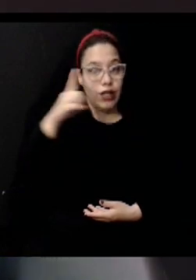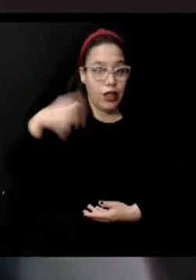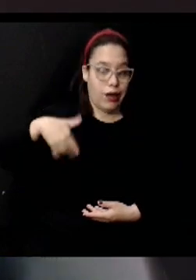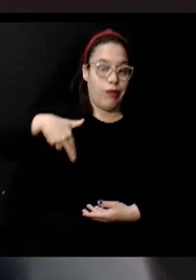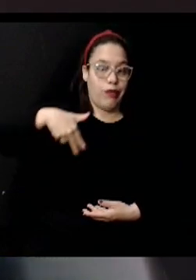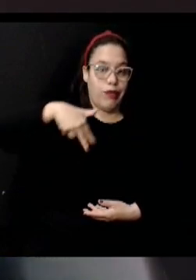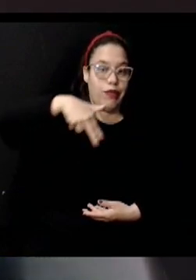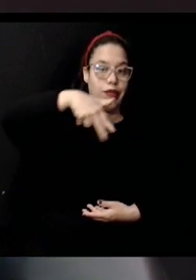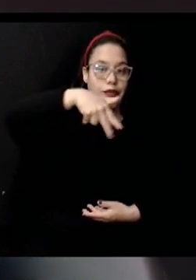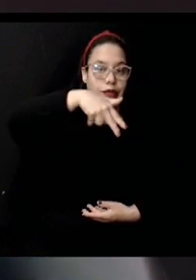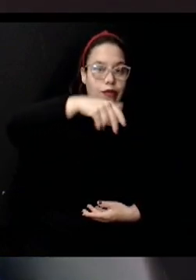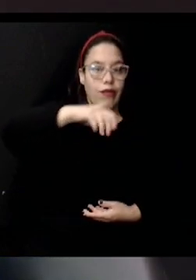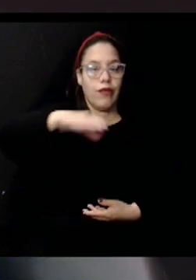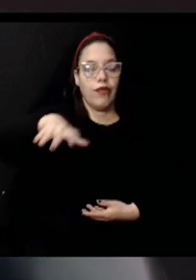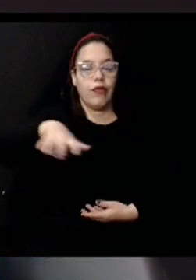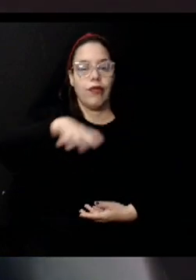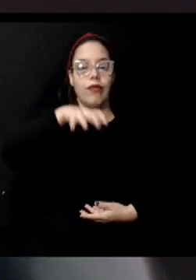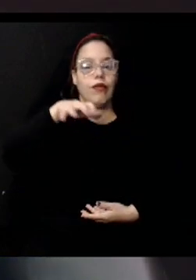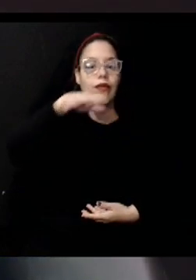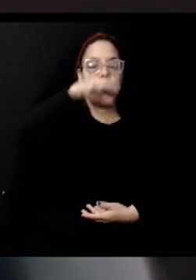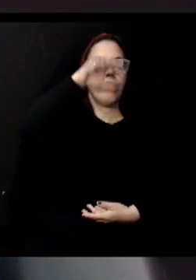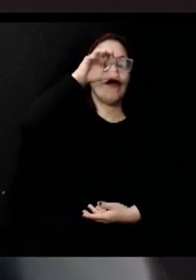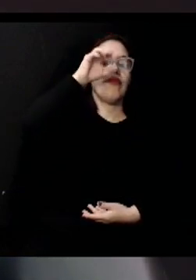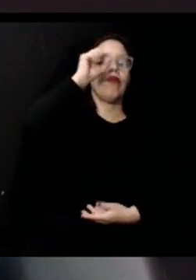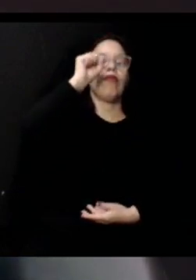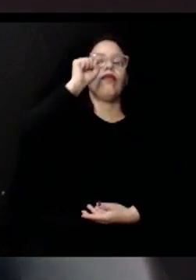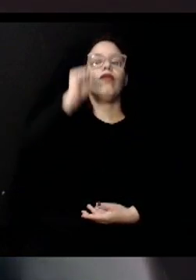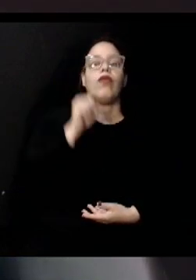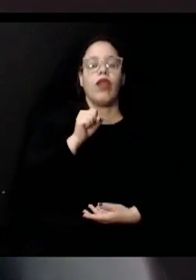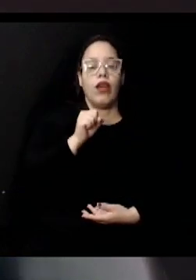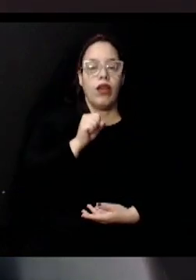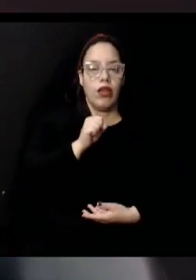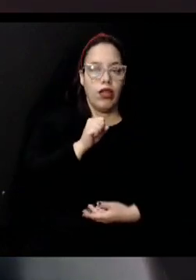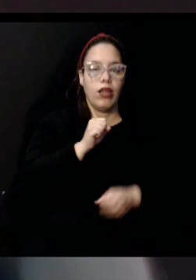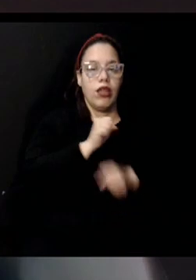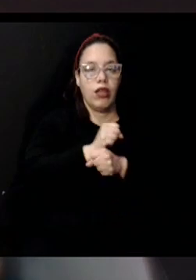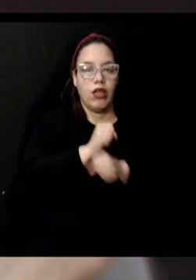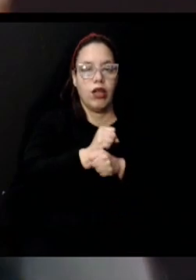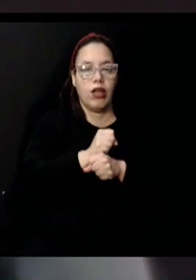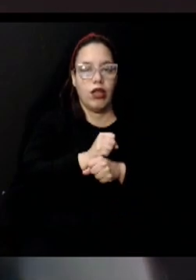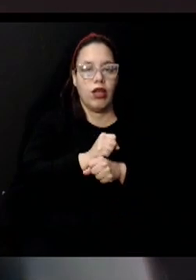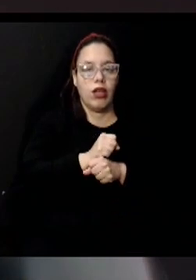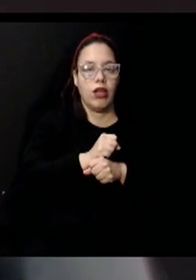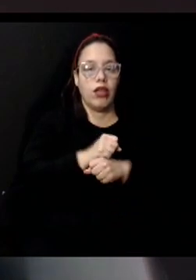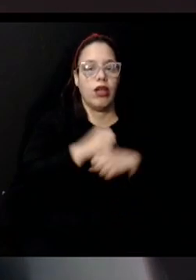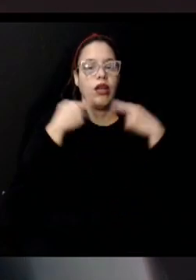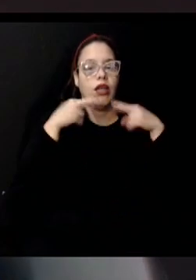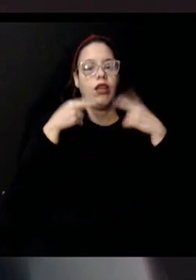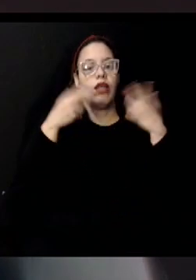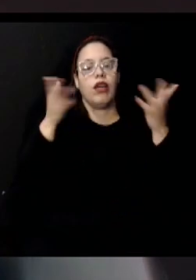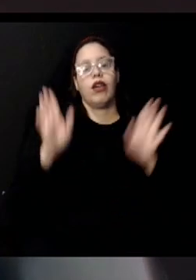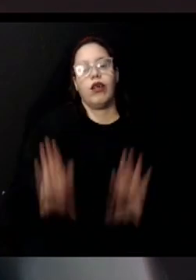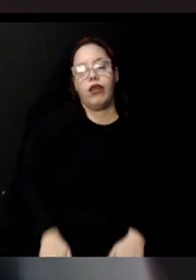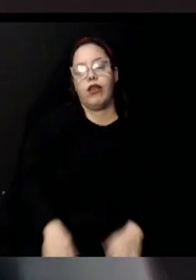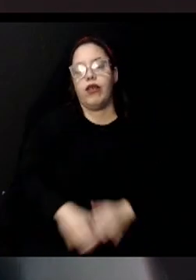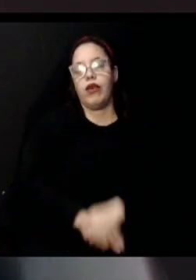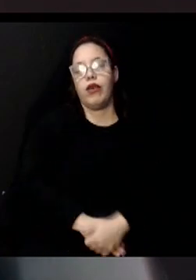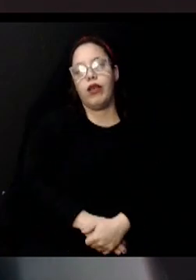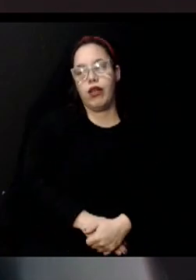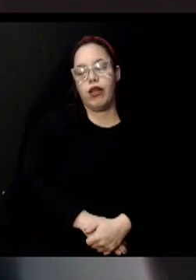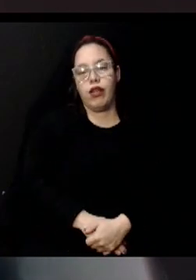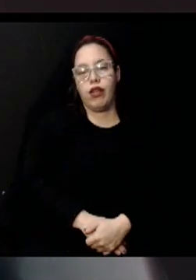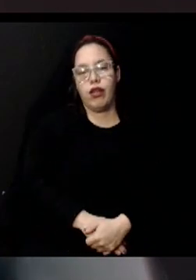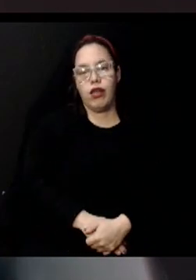para respirar, aí a gente dá tem hora que dá, tem hora Pronto. que eu também me pego reclamando, eu falei: "Poxa, Uhum. mas custa, né, arrumar esse